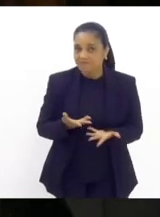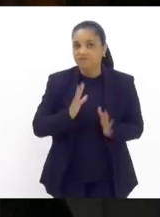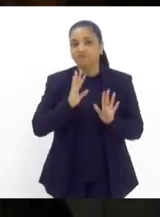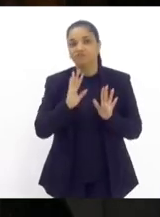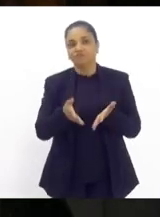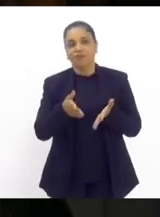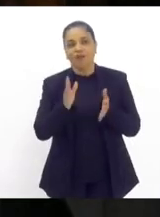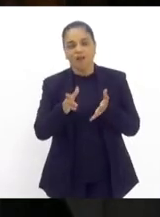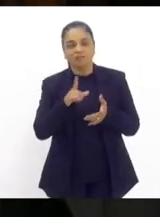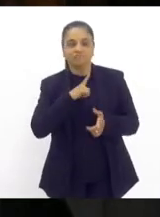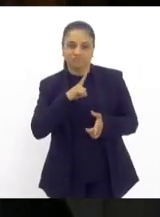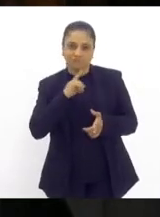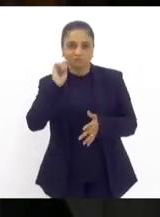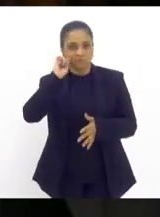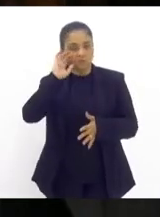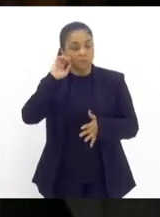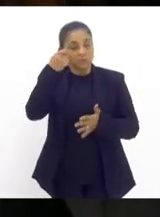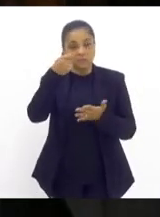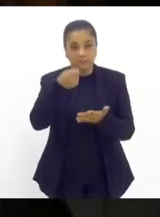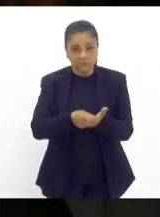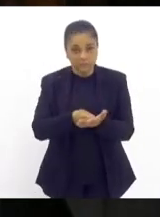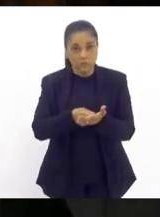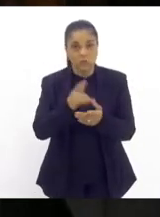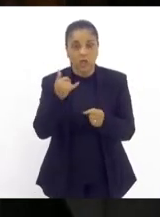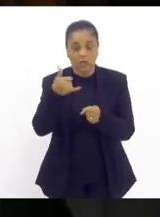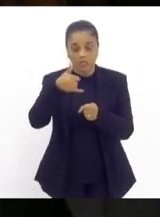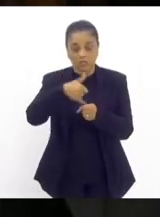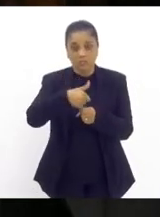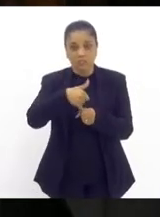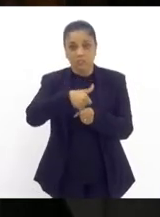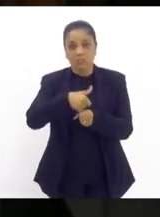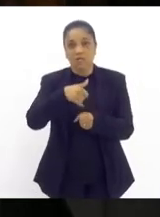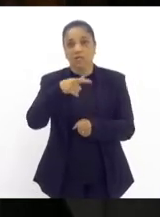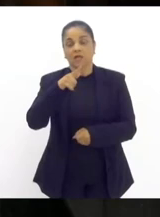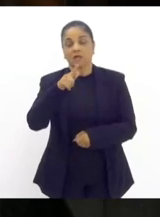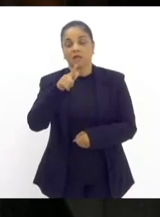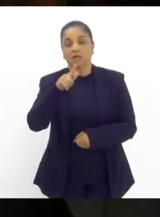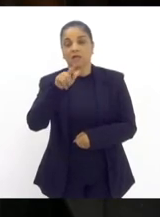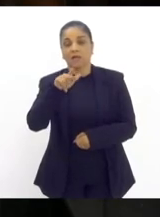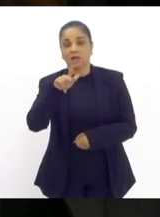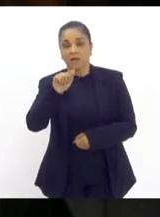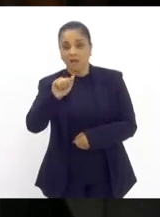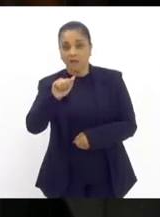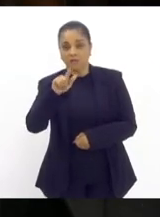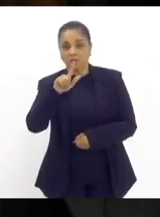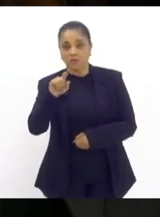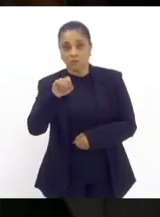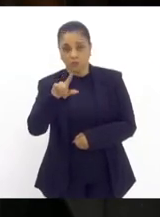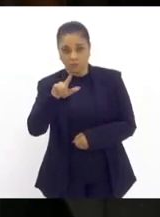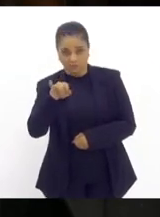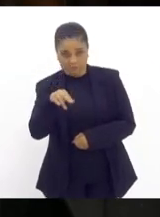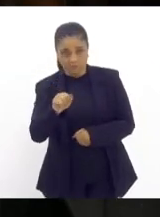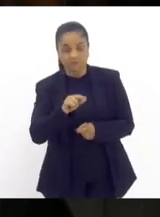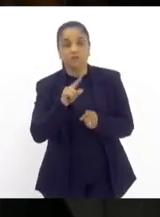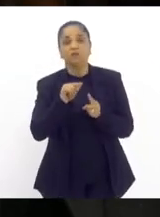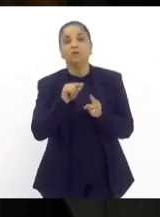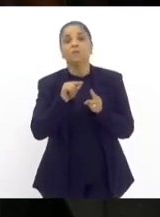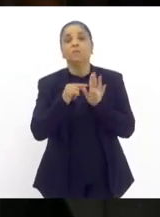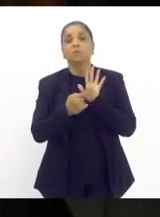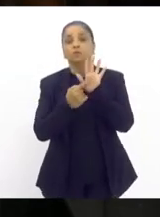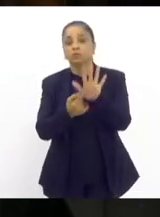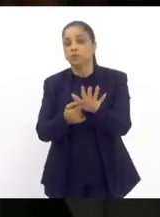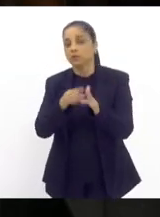que já houve uma decisão sobre a gasolina do confaz dizendo que o total de ICMS